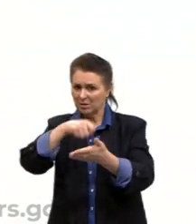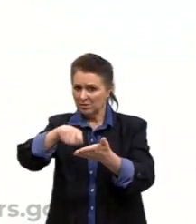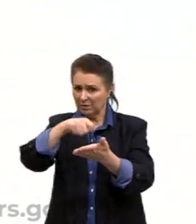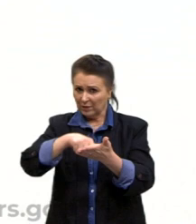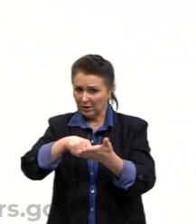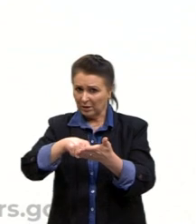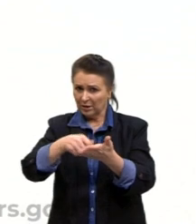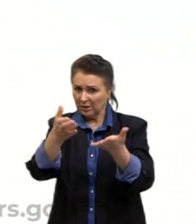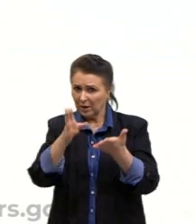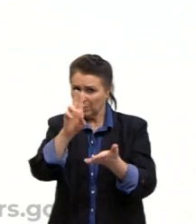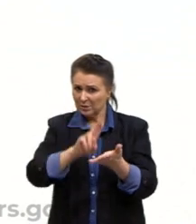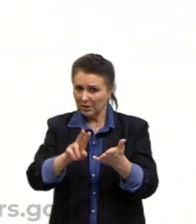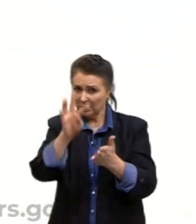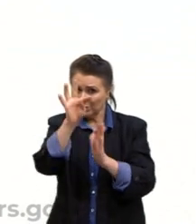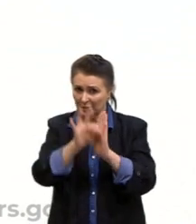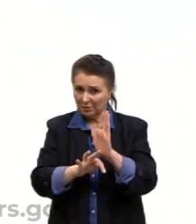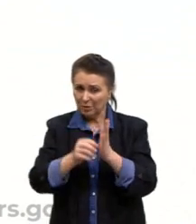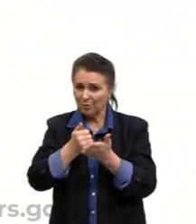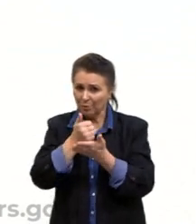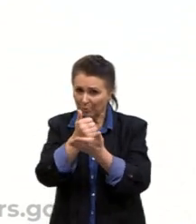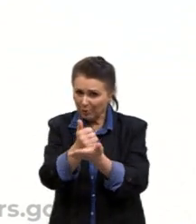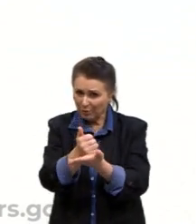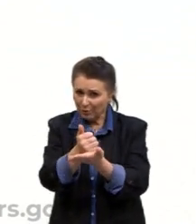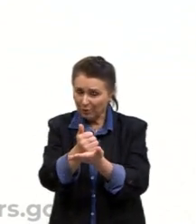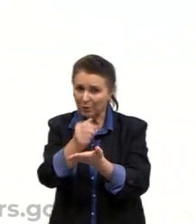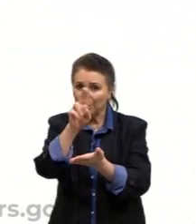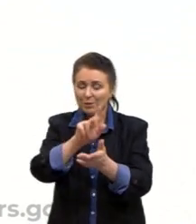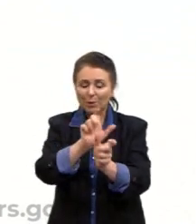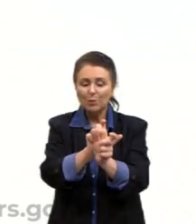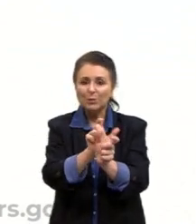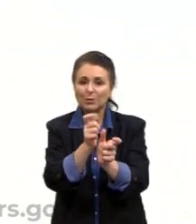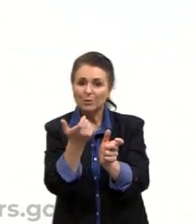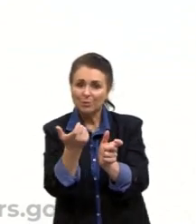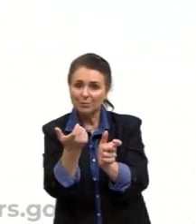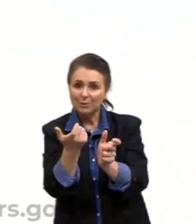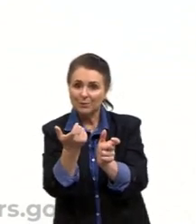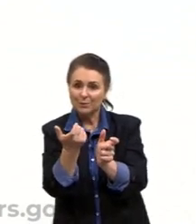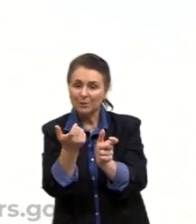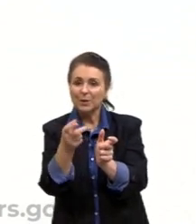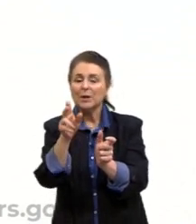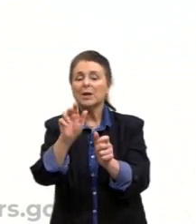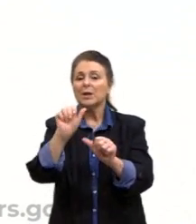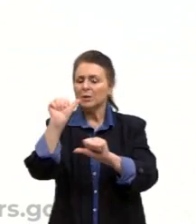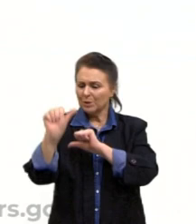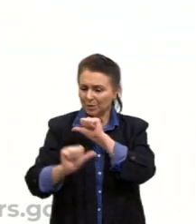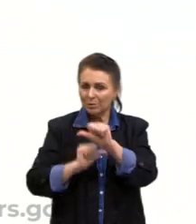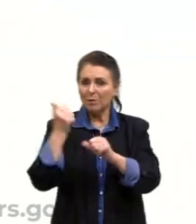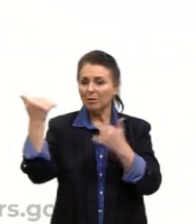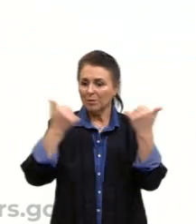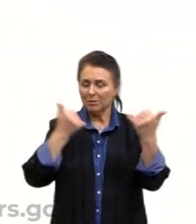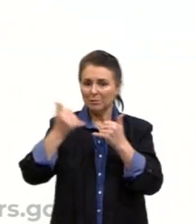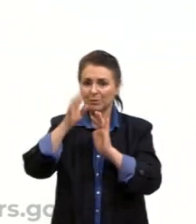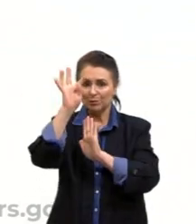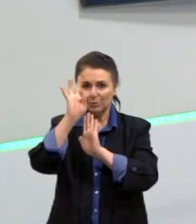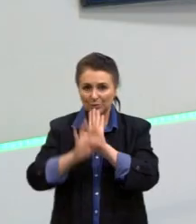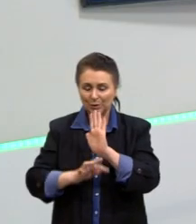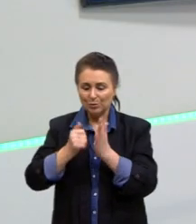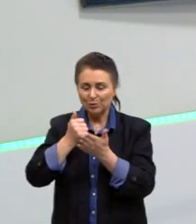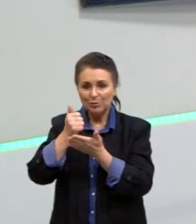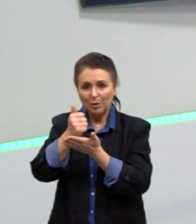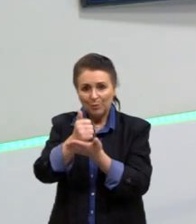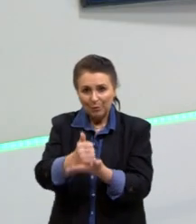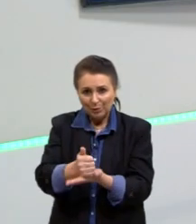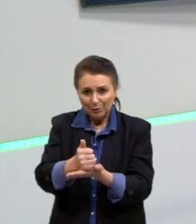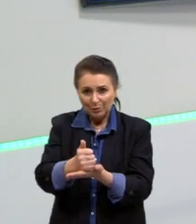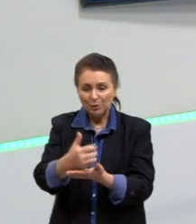apoio, mas não quer copiar? Aprende a usar sinônimos. Inverte aquelas informações dos textos de apoio, né, de maneira